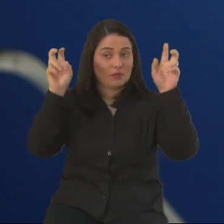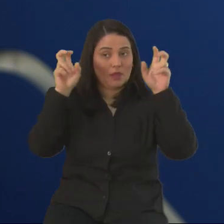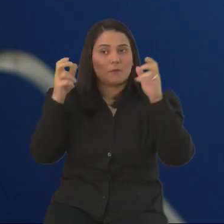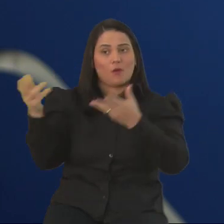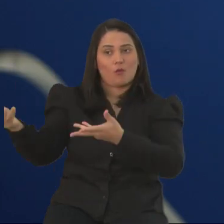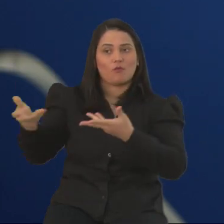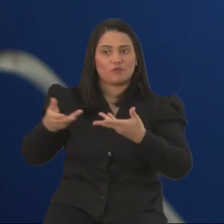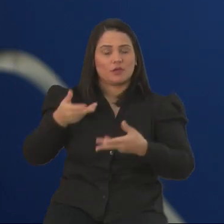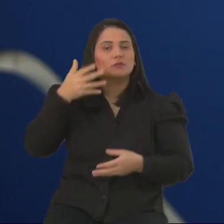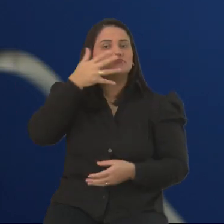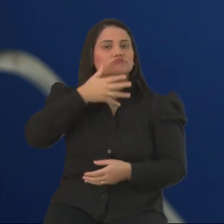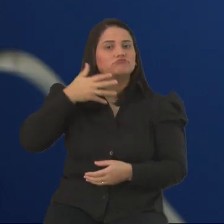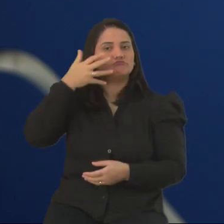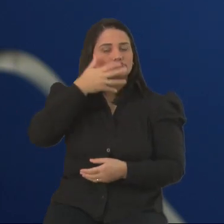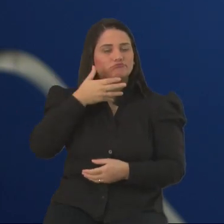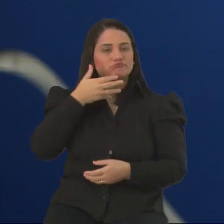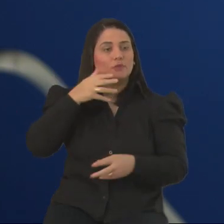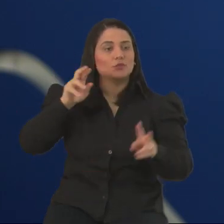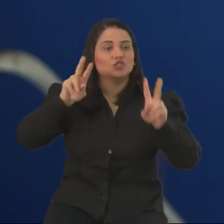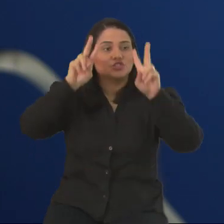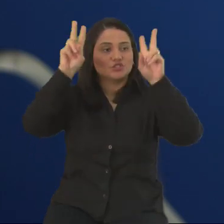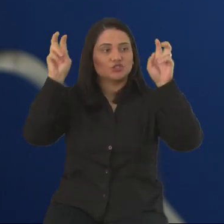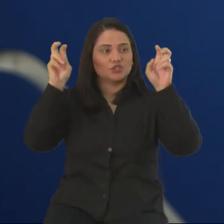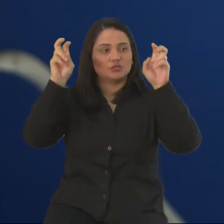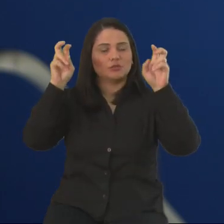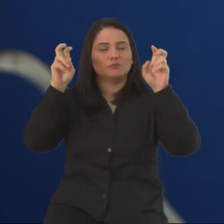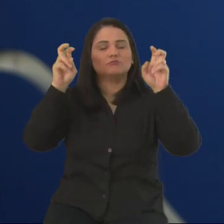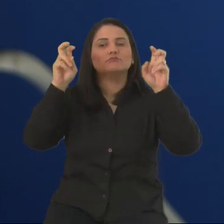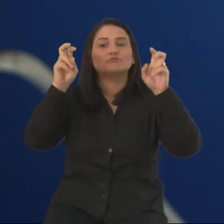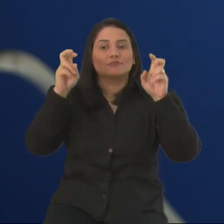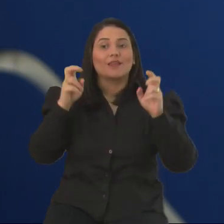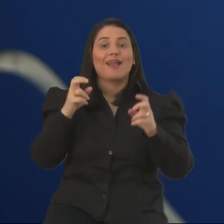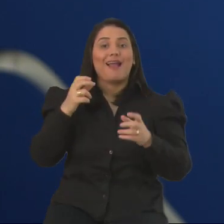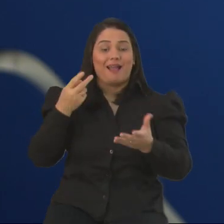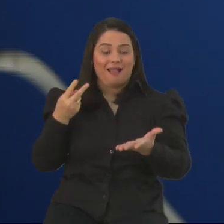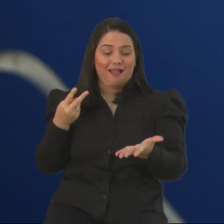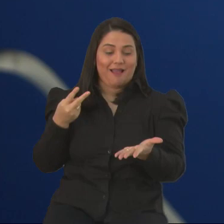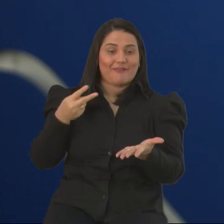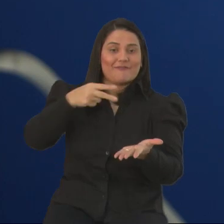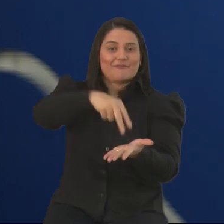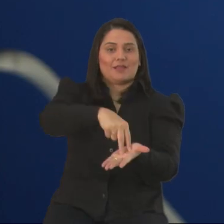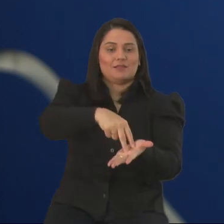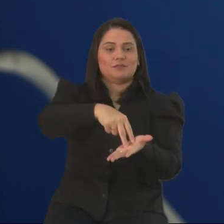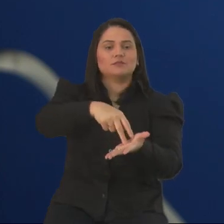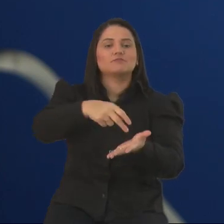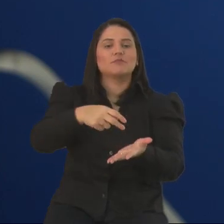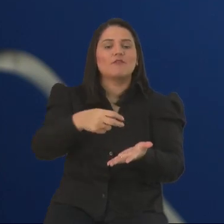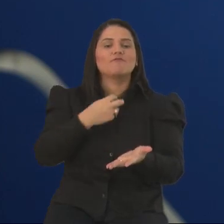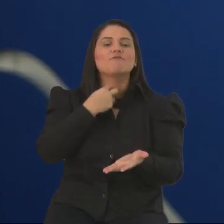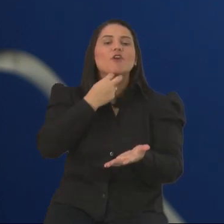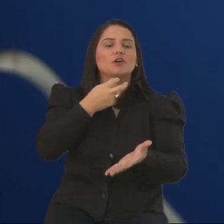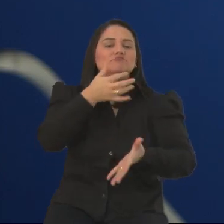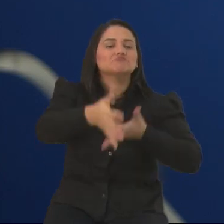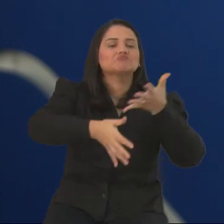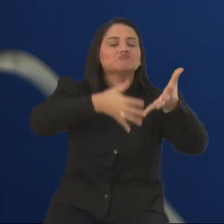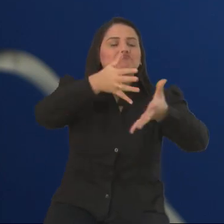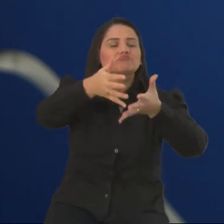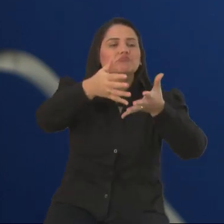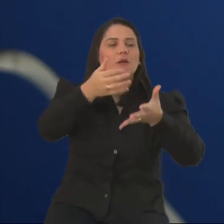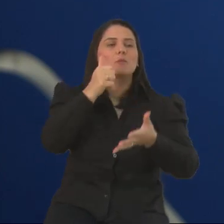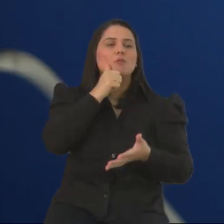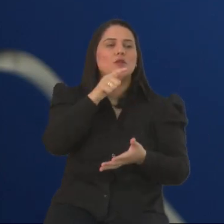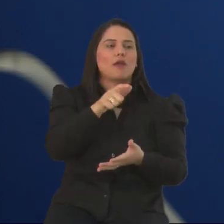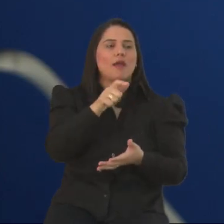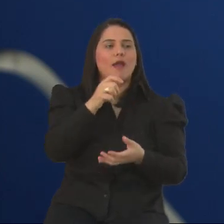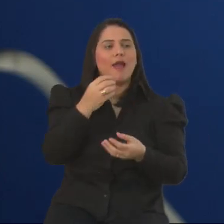falará na palestra intitulada A Vez e a Voz da Mulher, a arte de comunicar-se